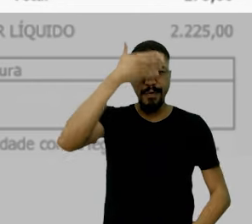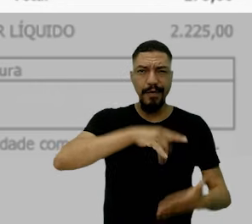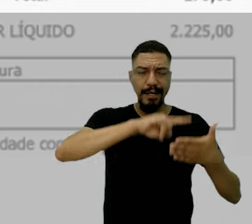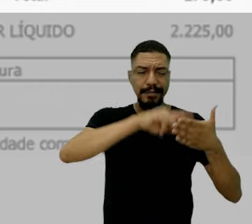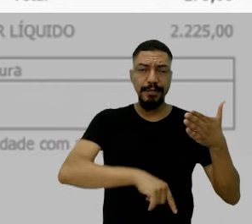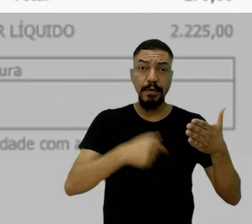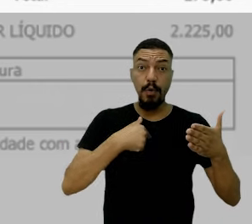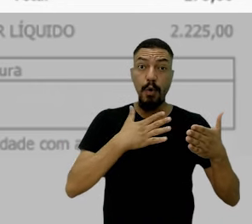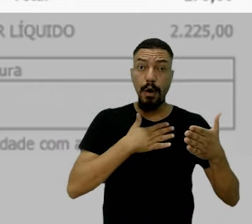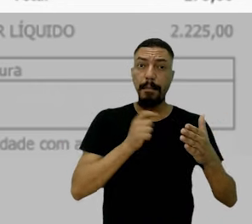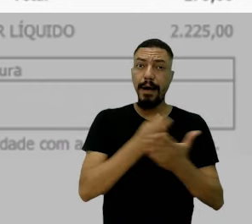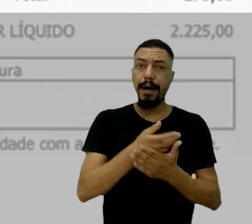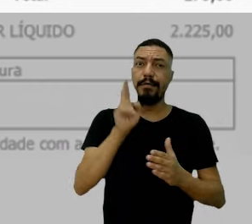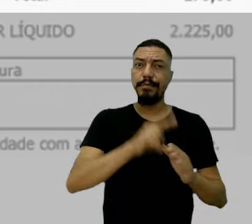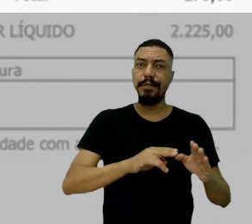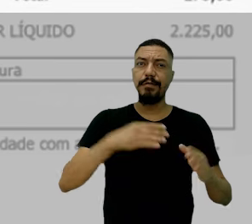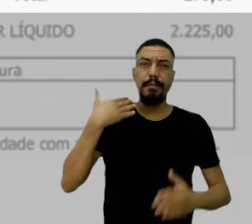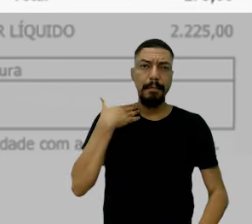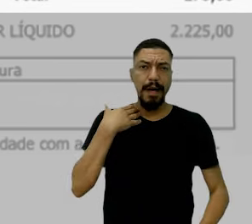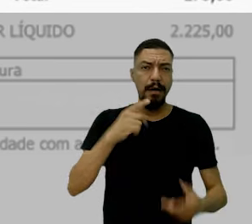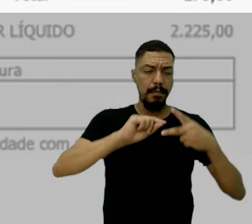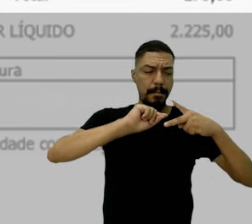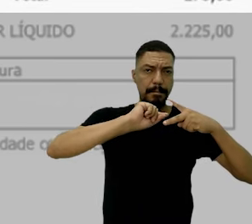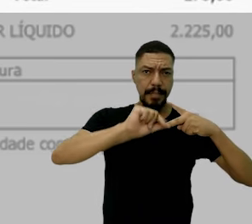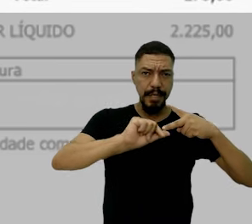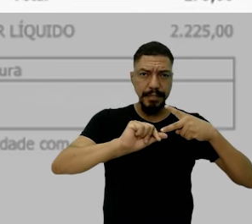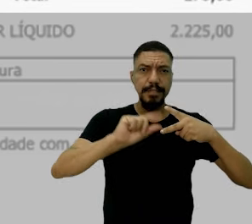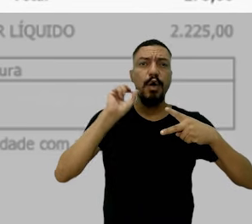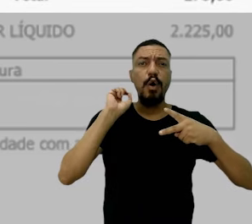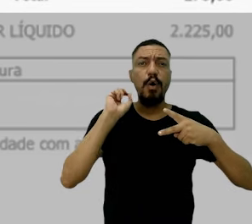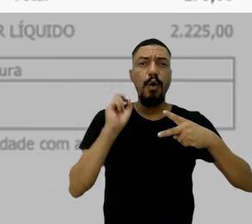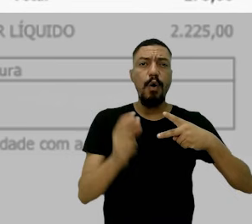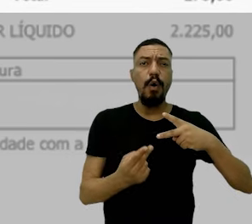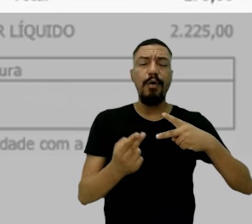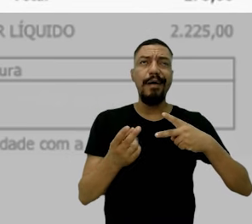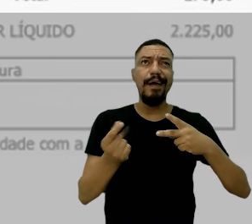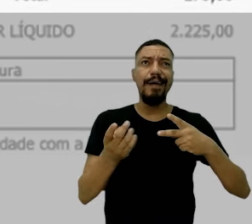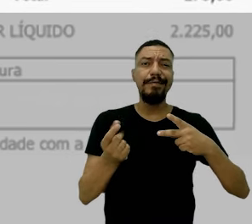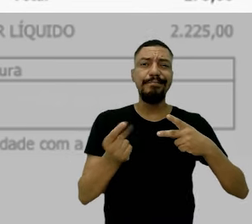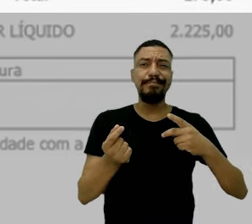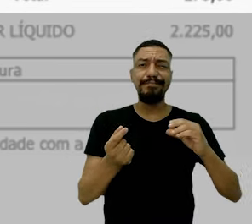comprovante, eu sempre prefiro pagar via transferência bancária, seja Pix, seja